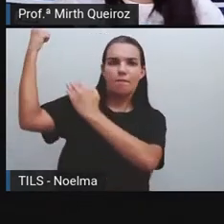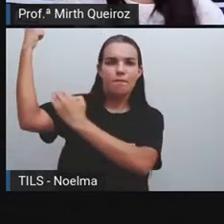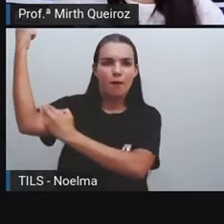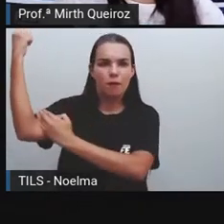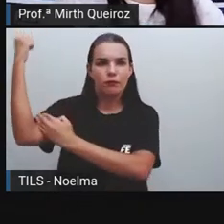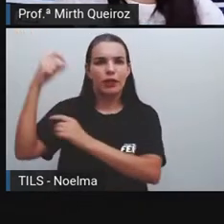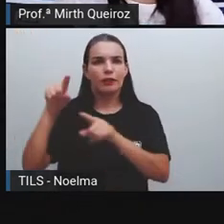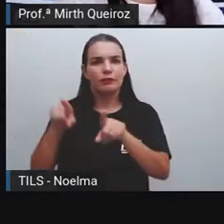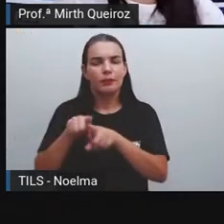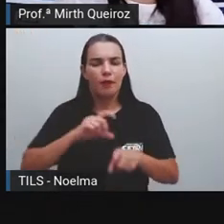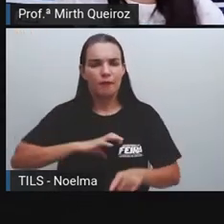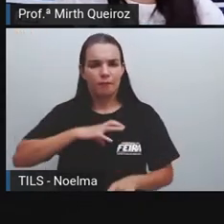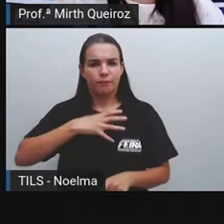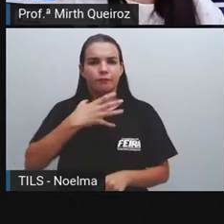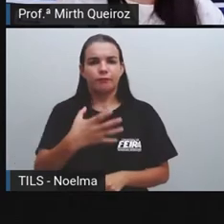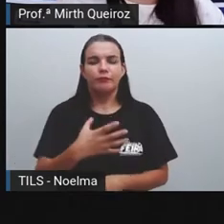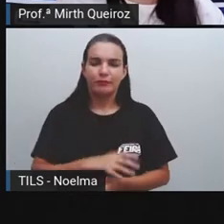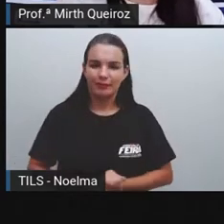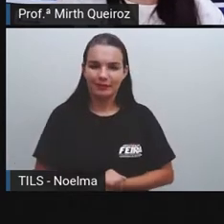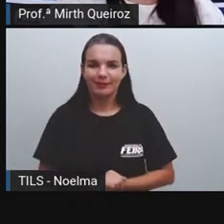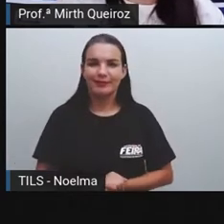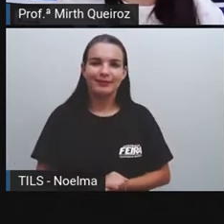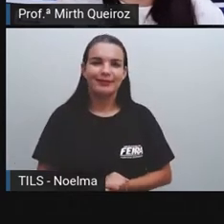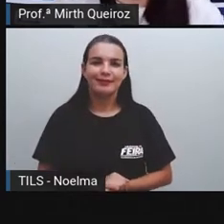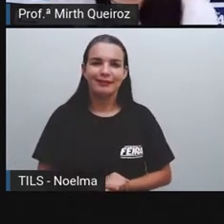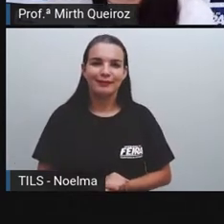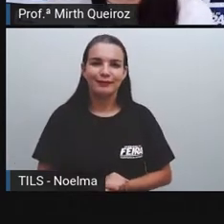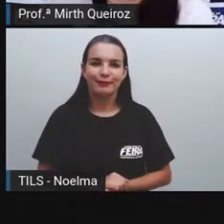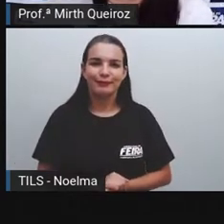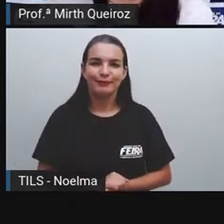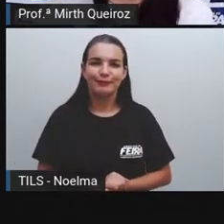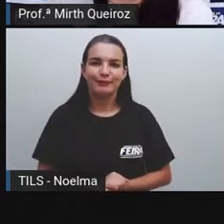aos músculos de vocês, certo?